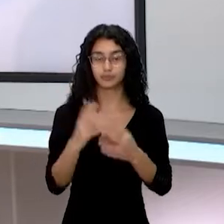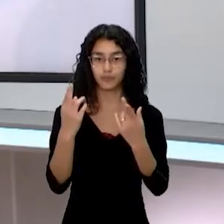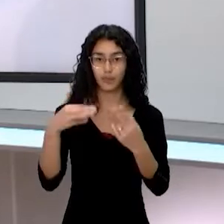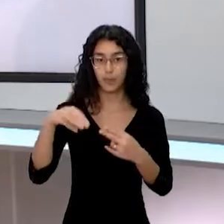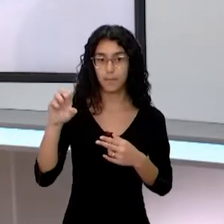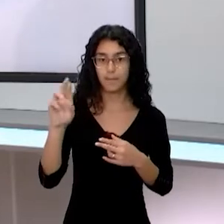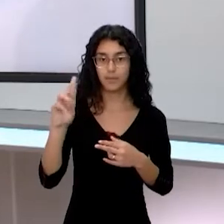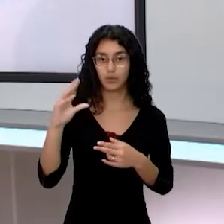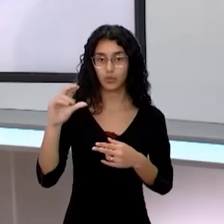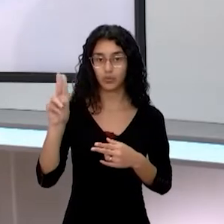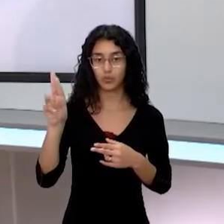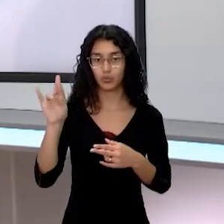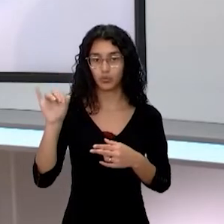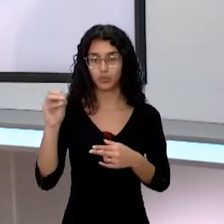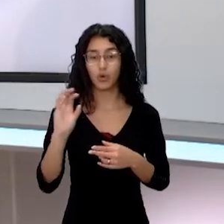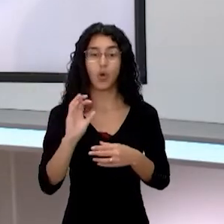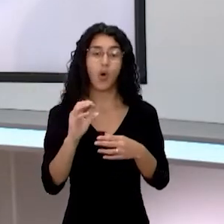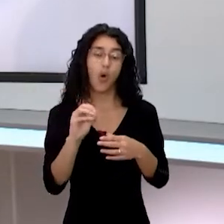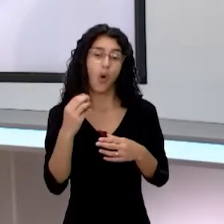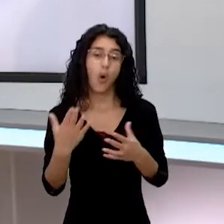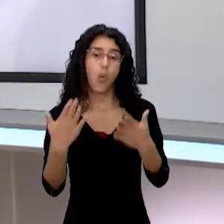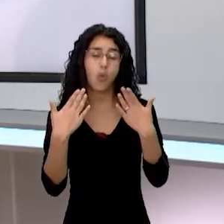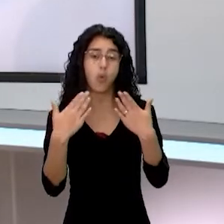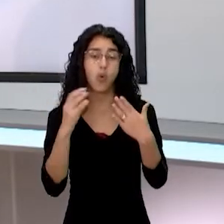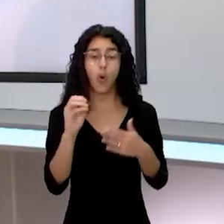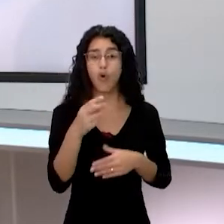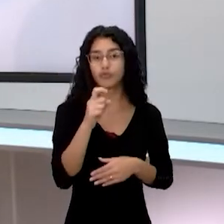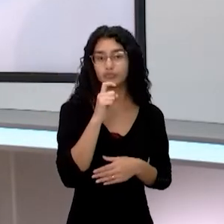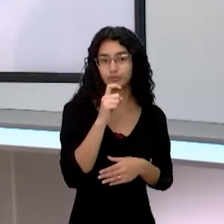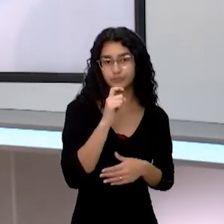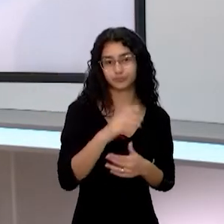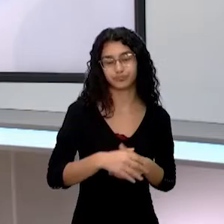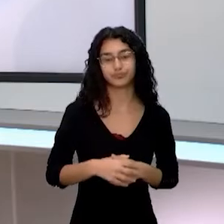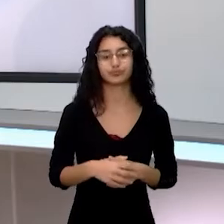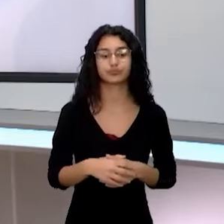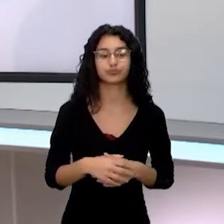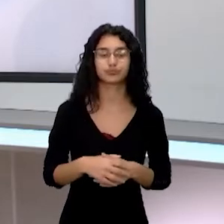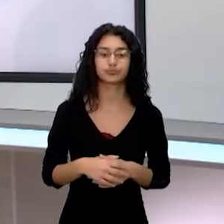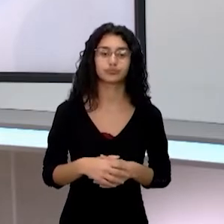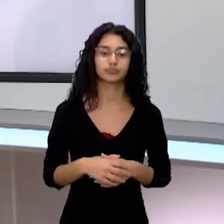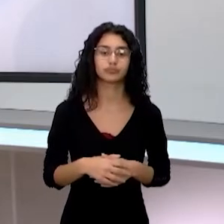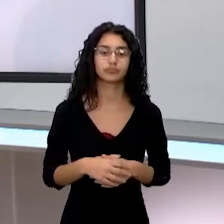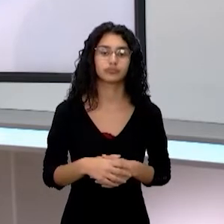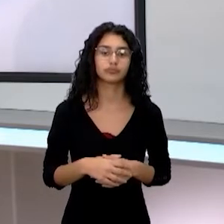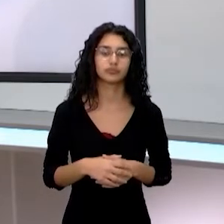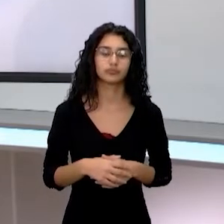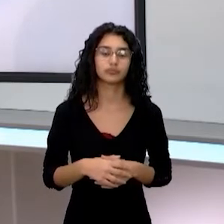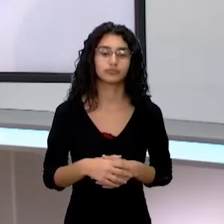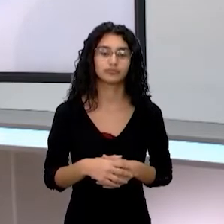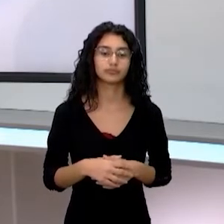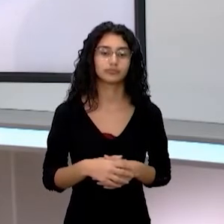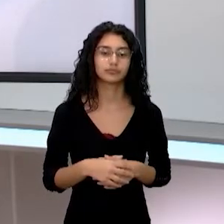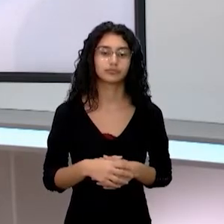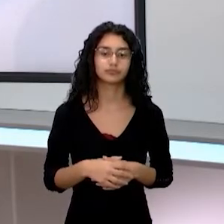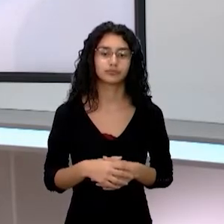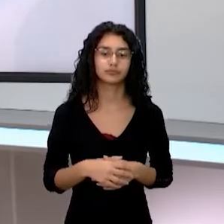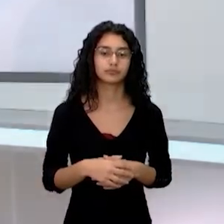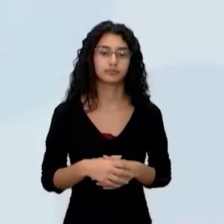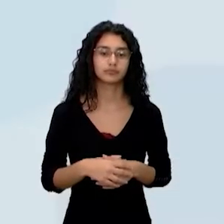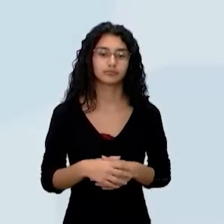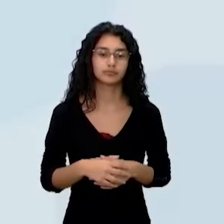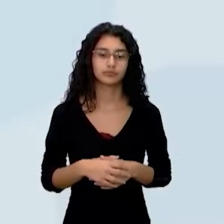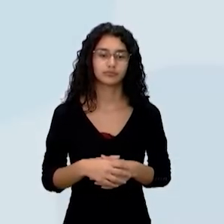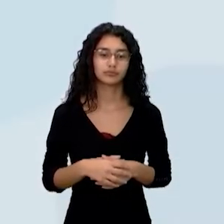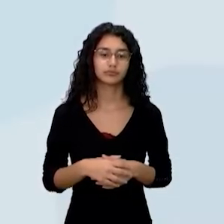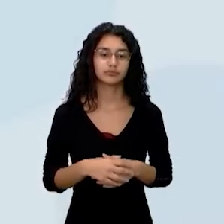muito quente ou ele é muito frio, né? O Mercúrio. Estou falando de planetas rochosos. Esse aí, Saturno. Urano,